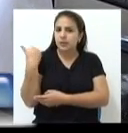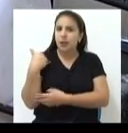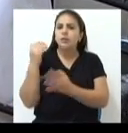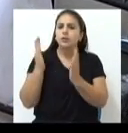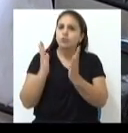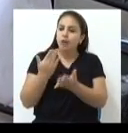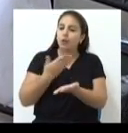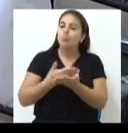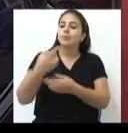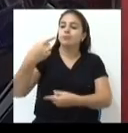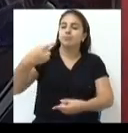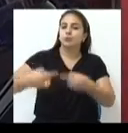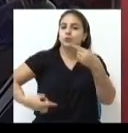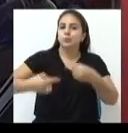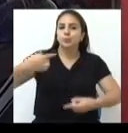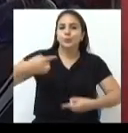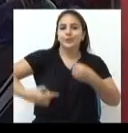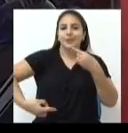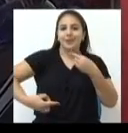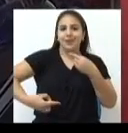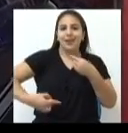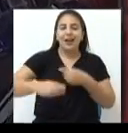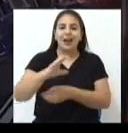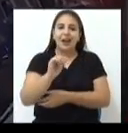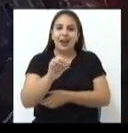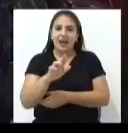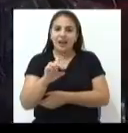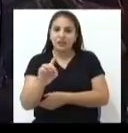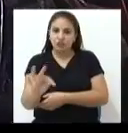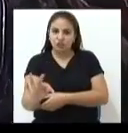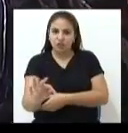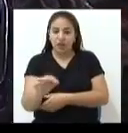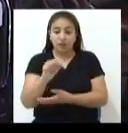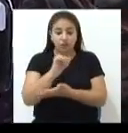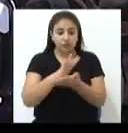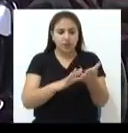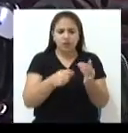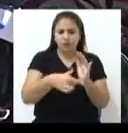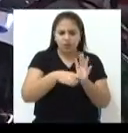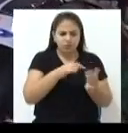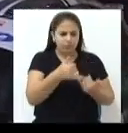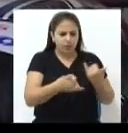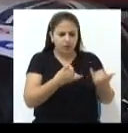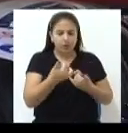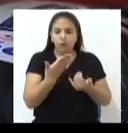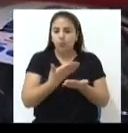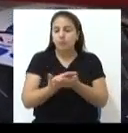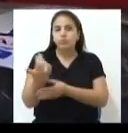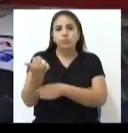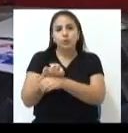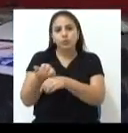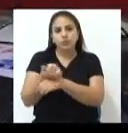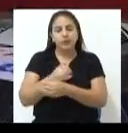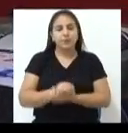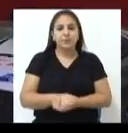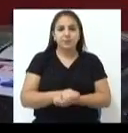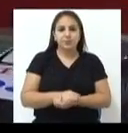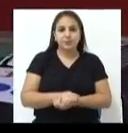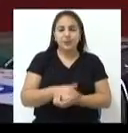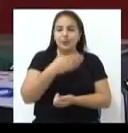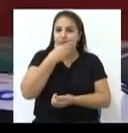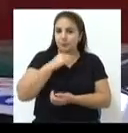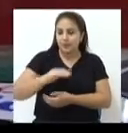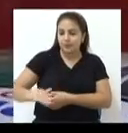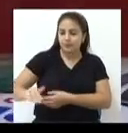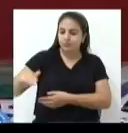disputas no kart. E a atividade, que antes era brincadeira, virou coisa de profissional. O menino cresceu para